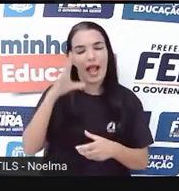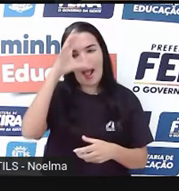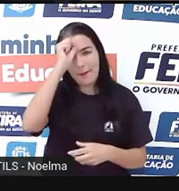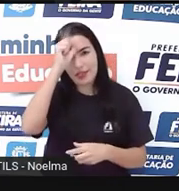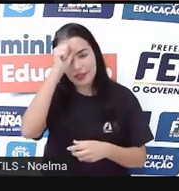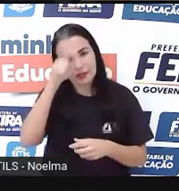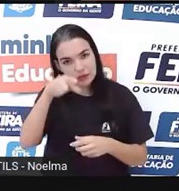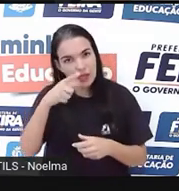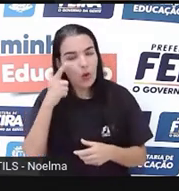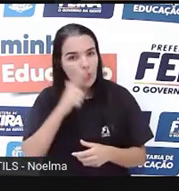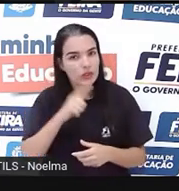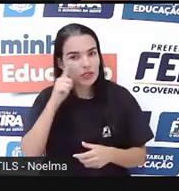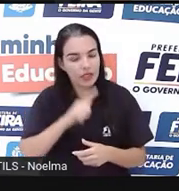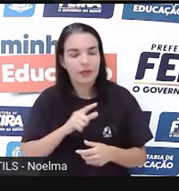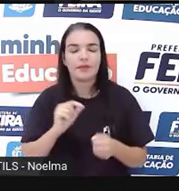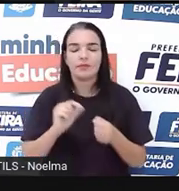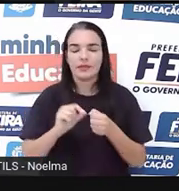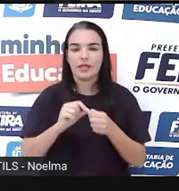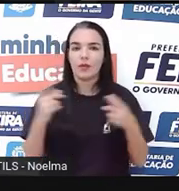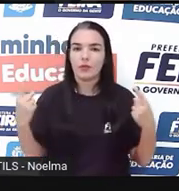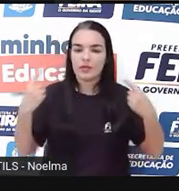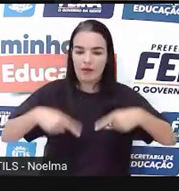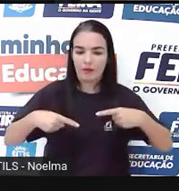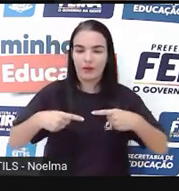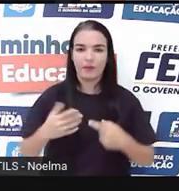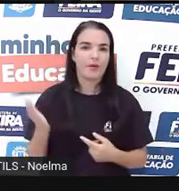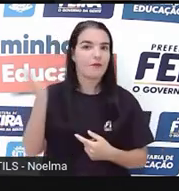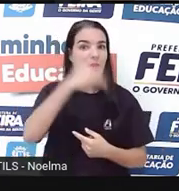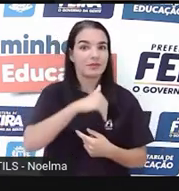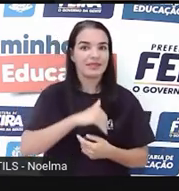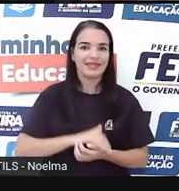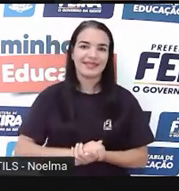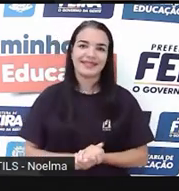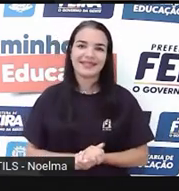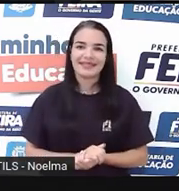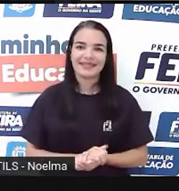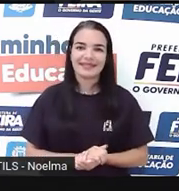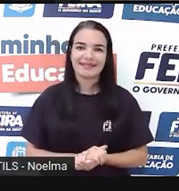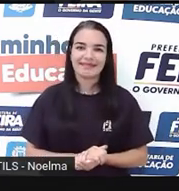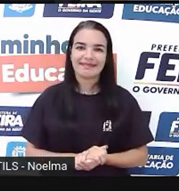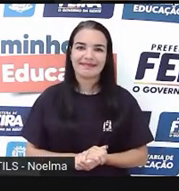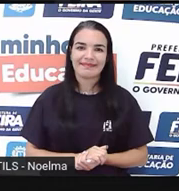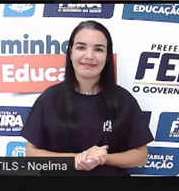capaz de concluir o nosso desafio. Let's go. So,